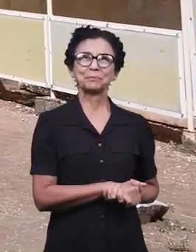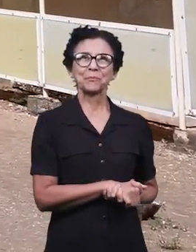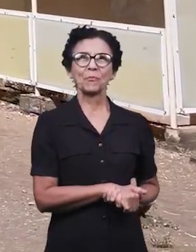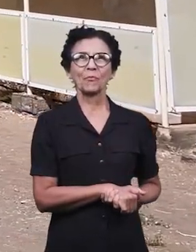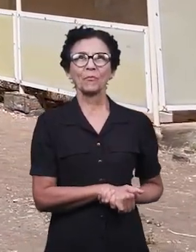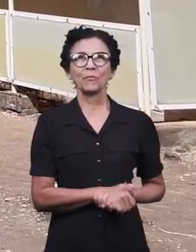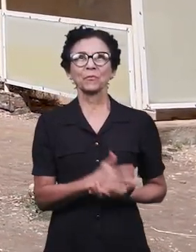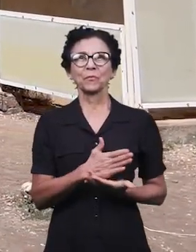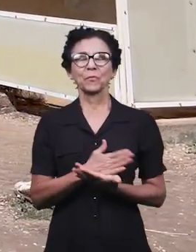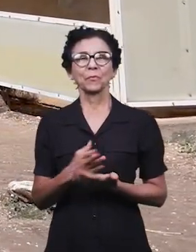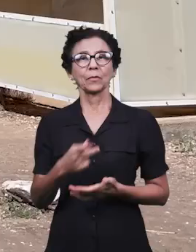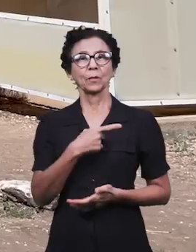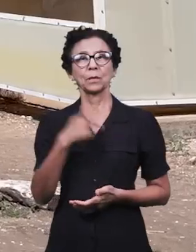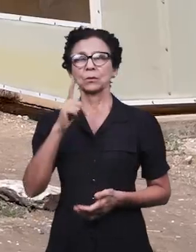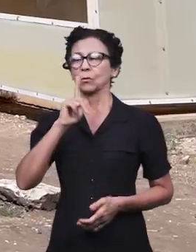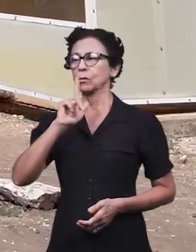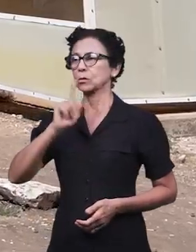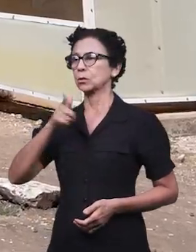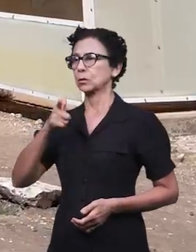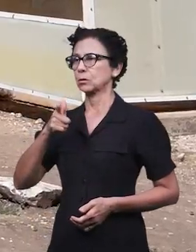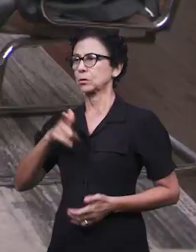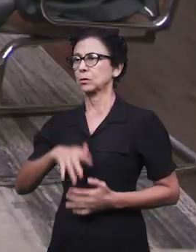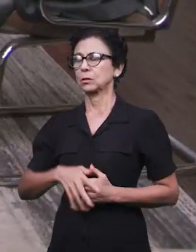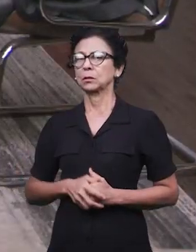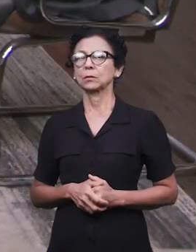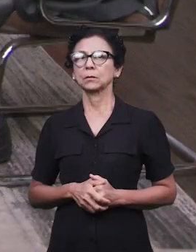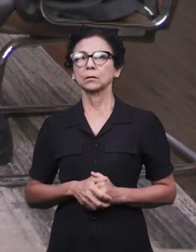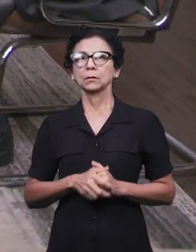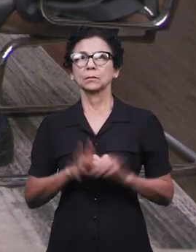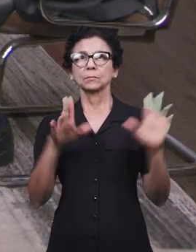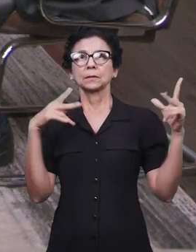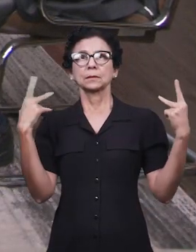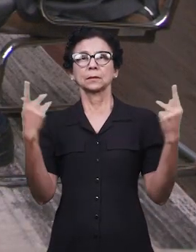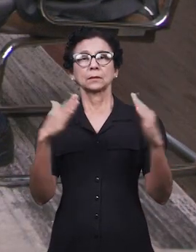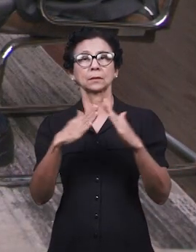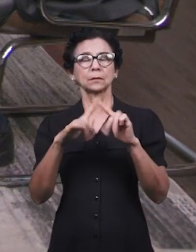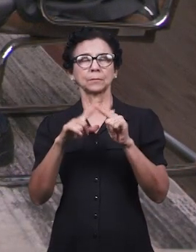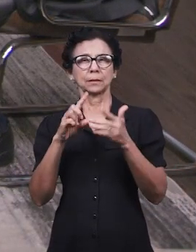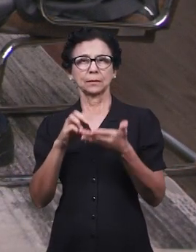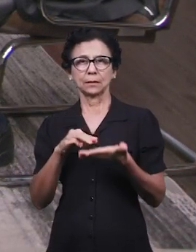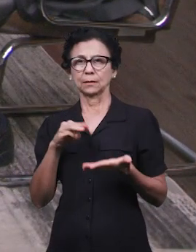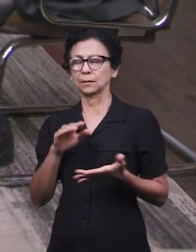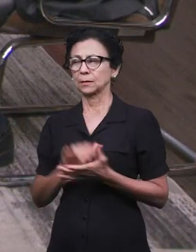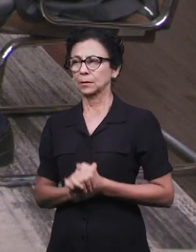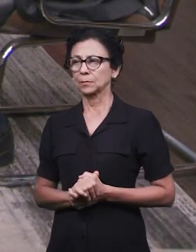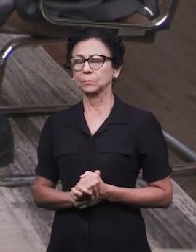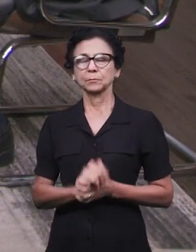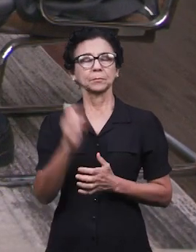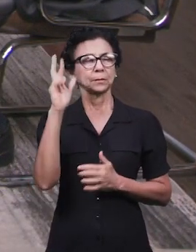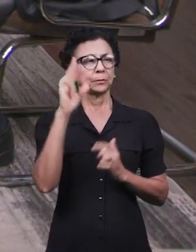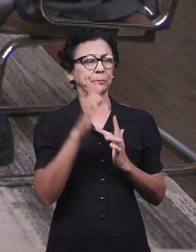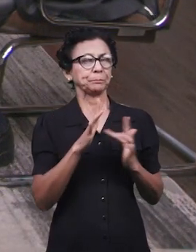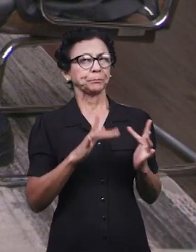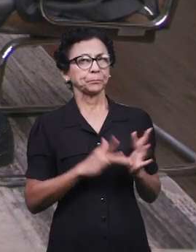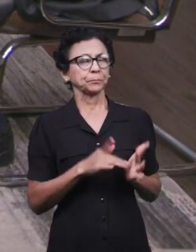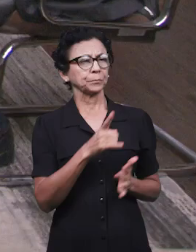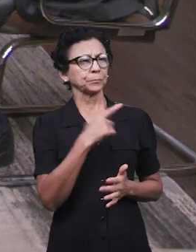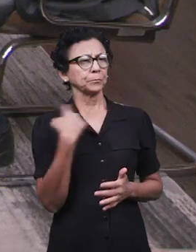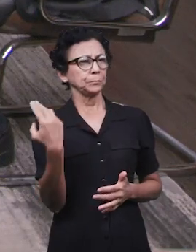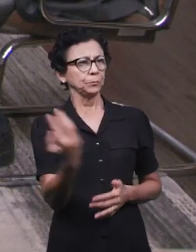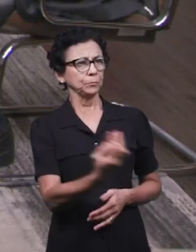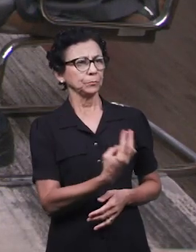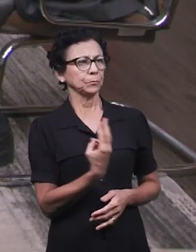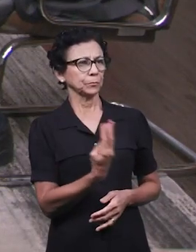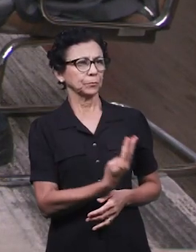começar cumprimentando o pastor Gideu Tigueiros, pastor que é presidente da Igreja Cristã Maranata. Paz do Senhor, pastor Gideu Tigueiros. A paz do Senhor aos companheiros